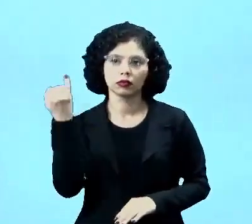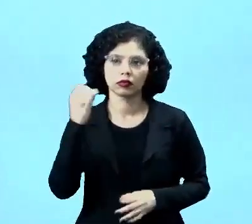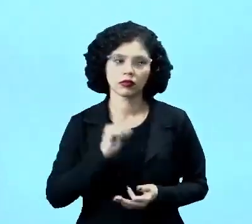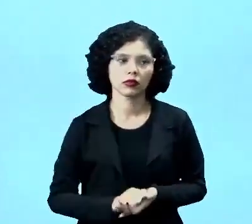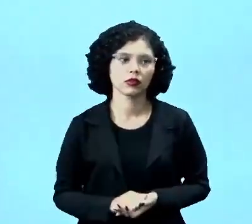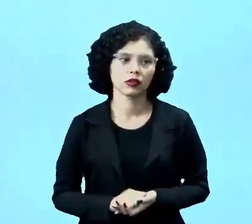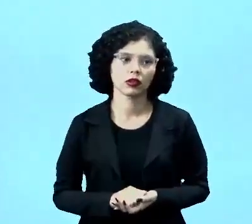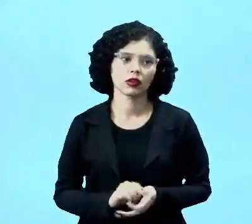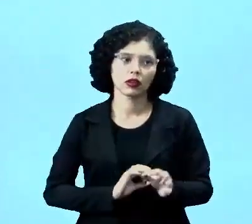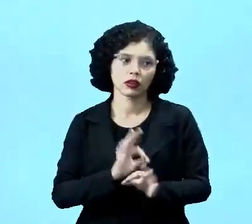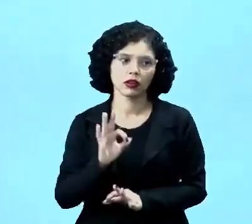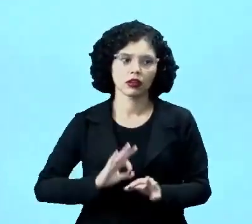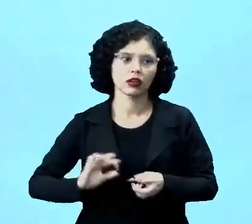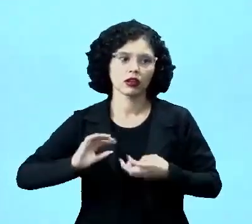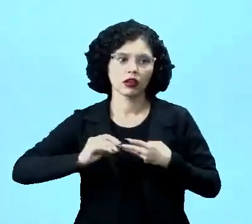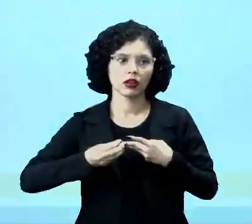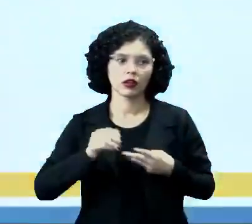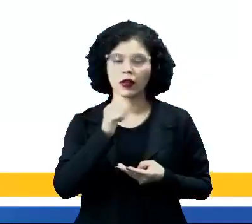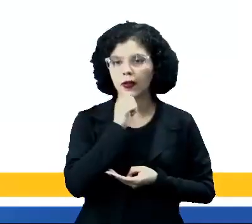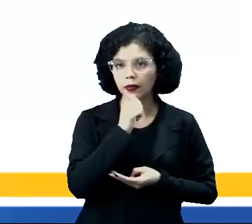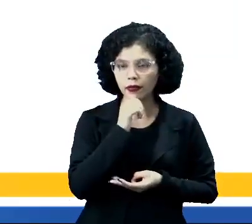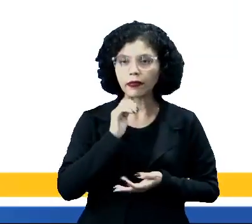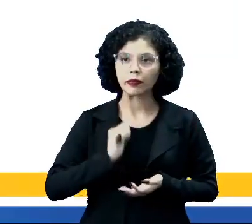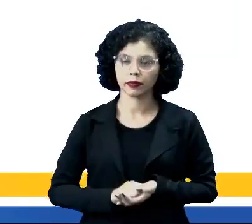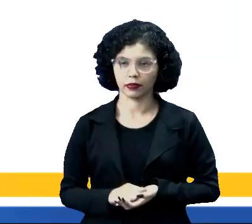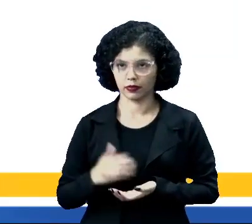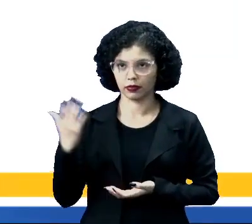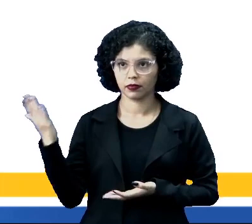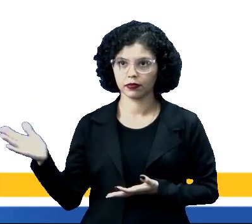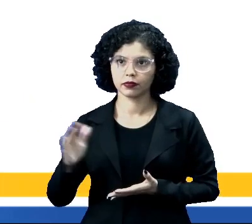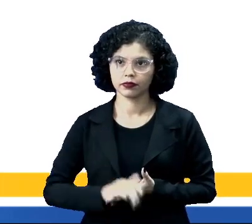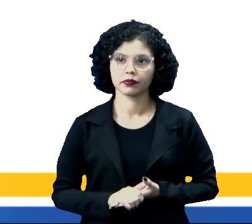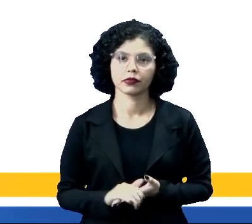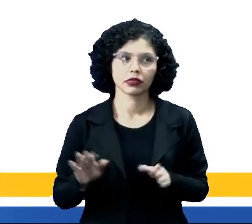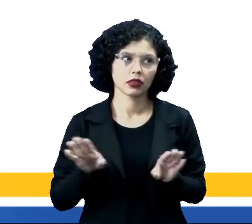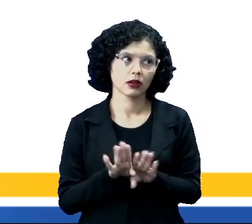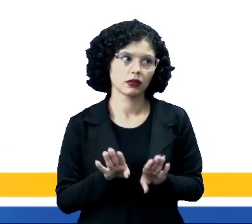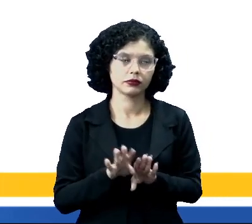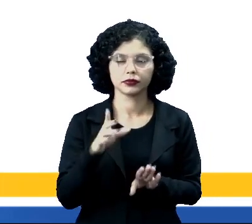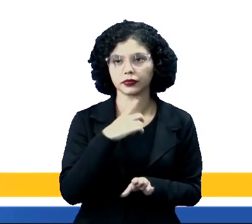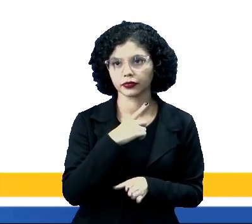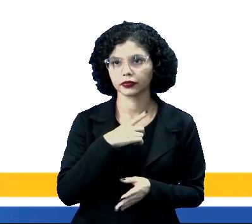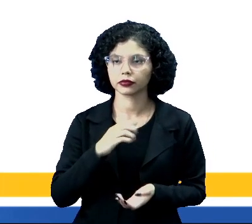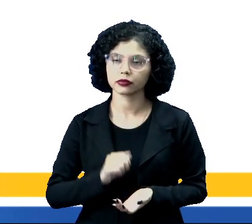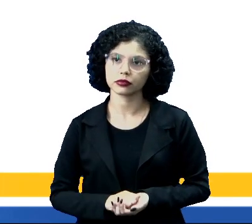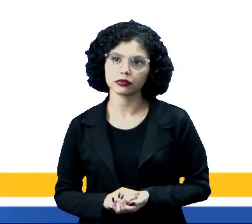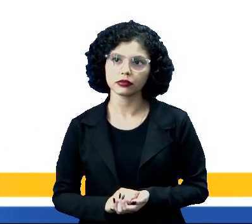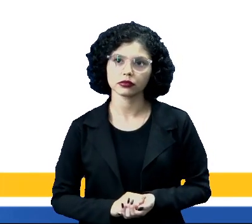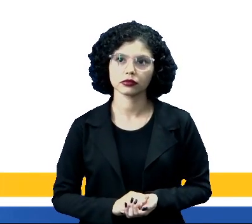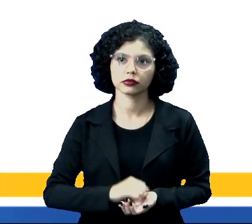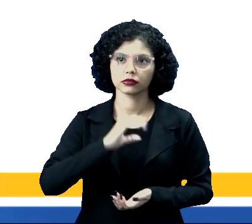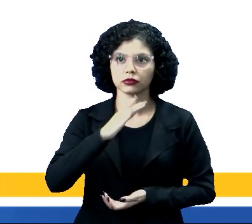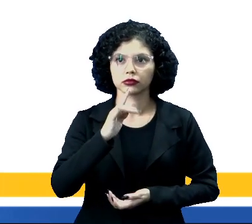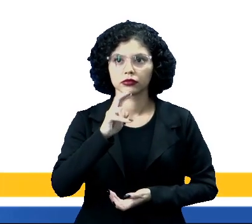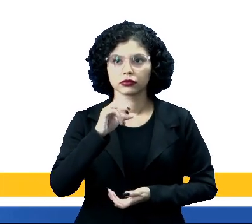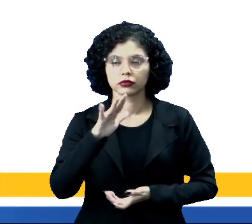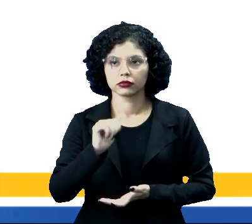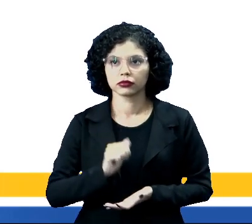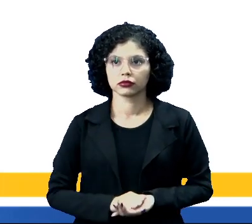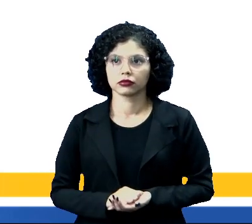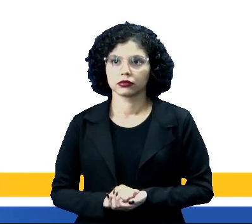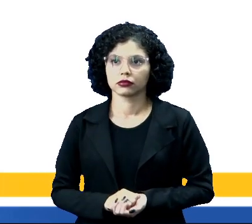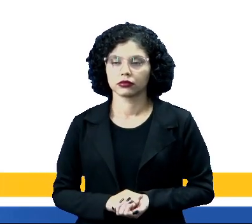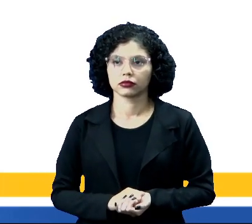funcionamento celular. Além da membrana plasmática, nós também vamos ter aí o citoplasma.